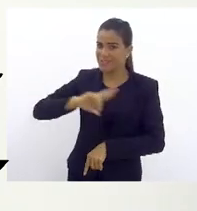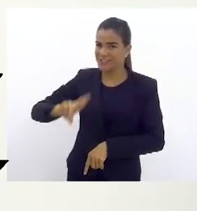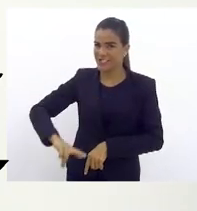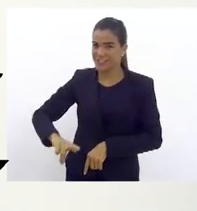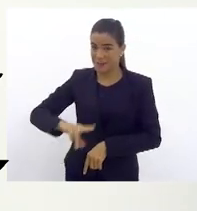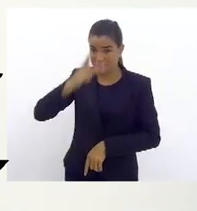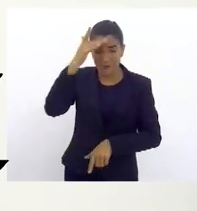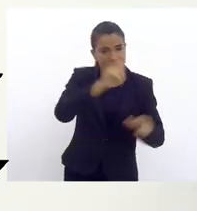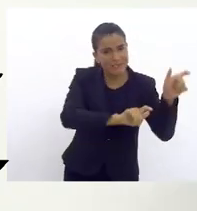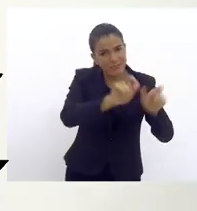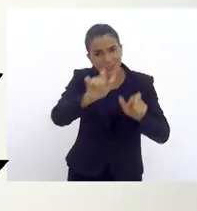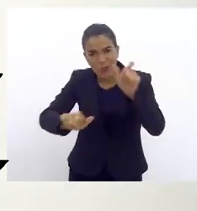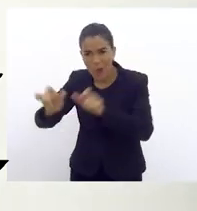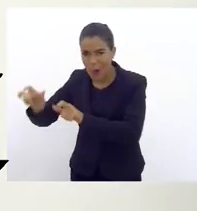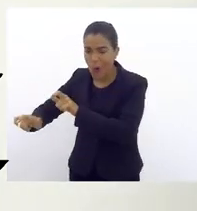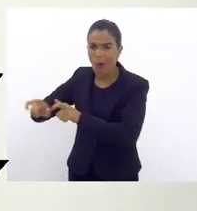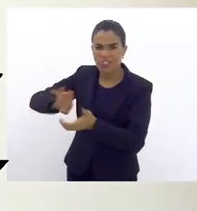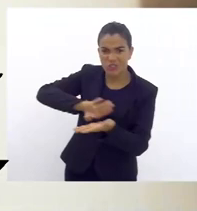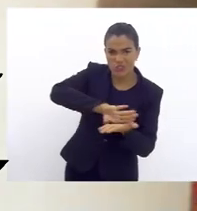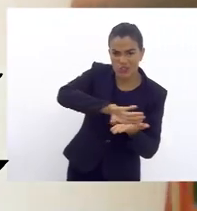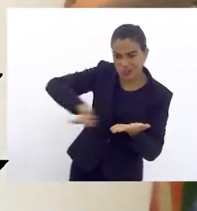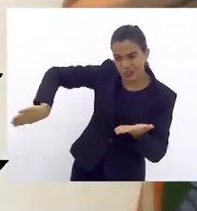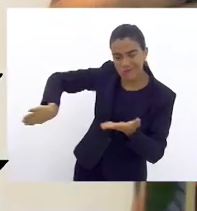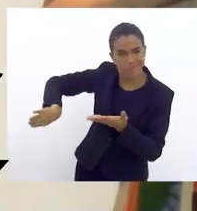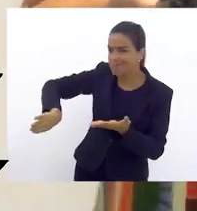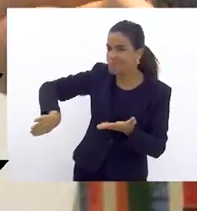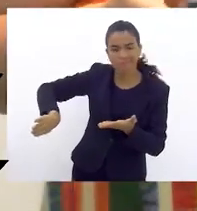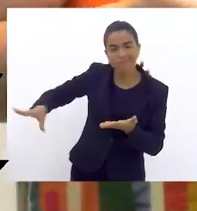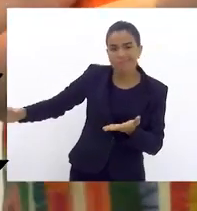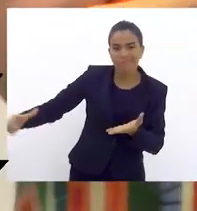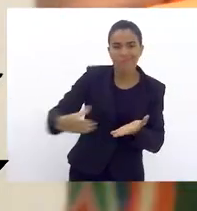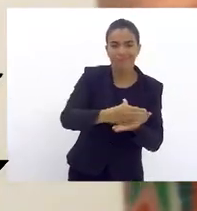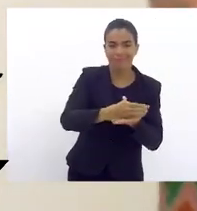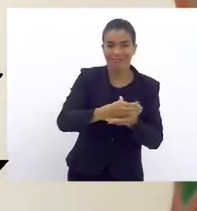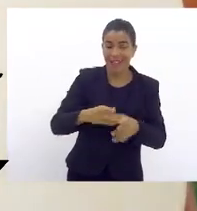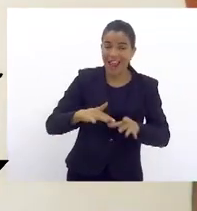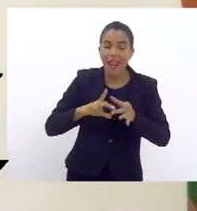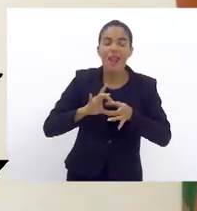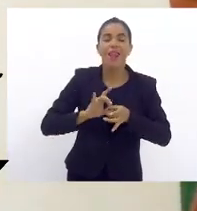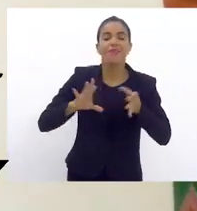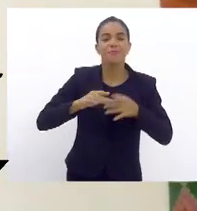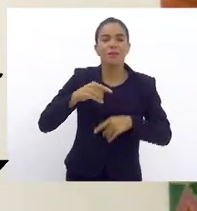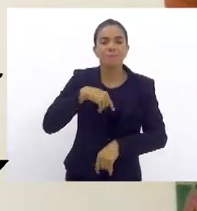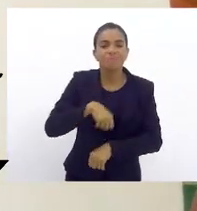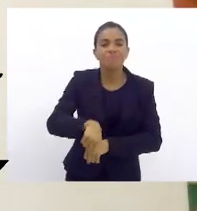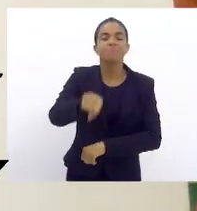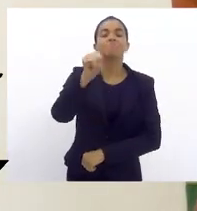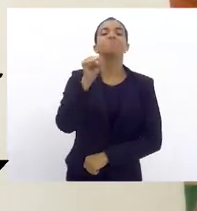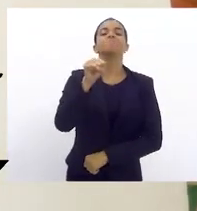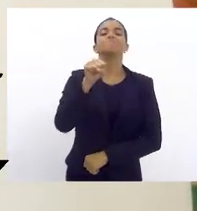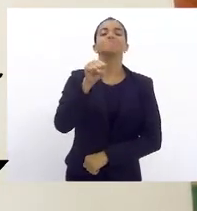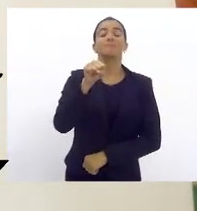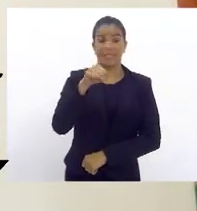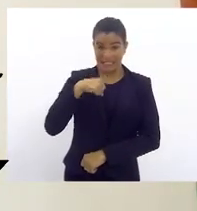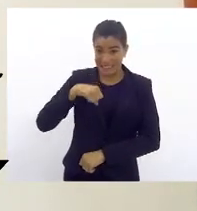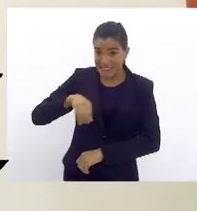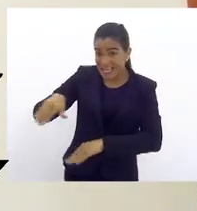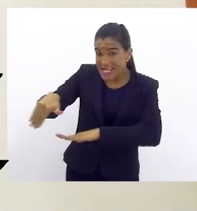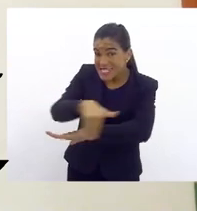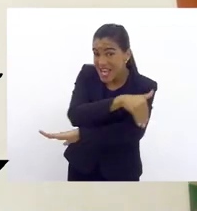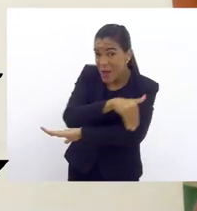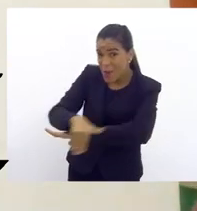pessoas não seriam excluída andaria livremente de cabeça erguida se essa